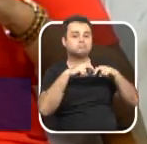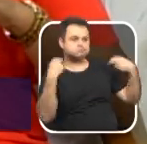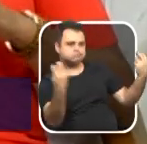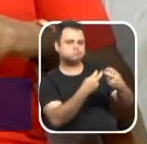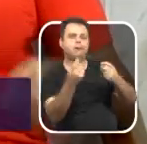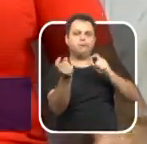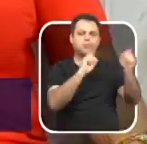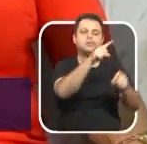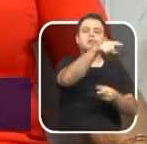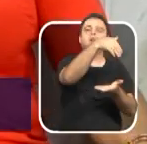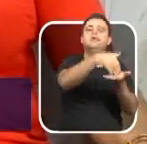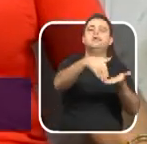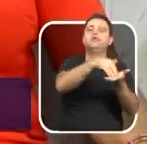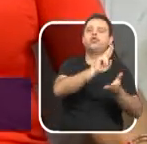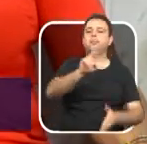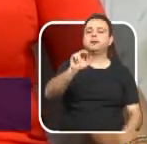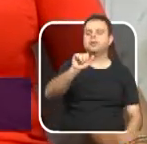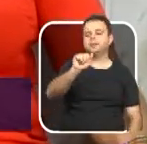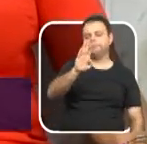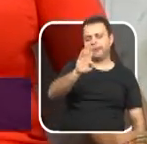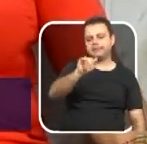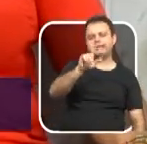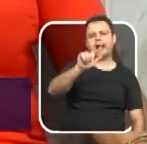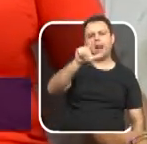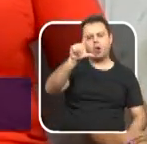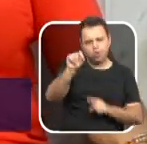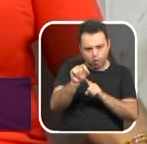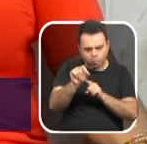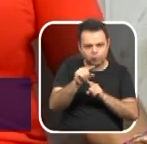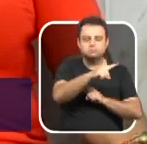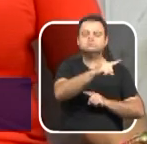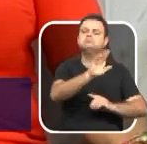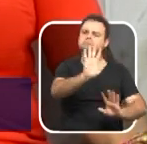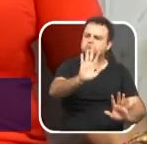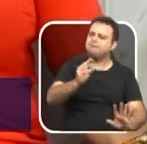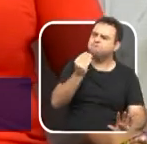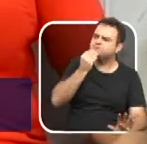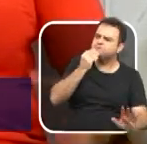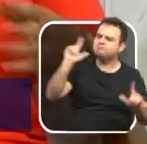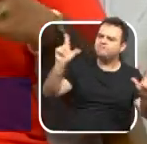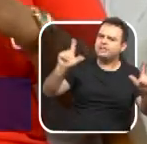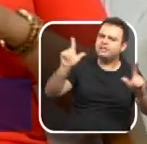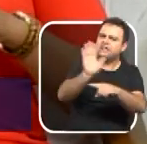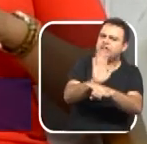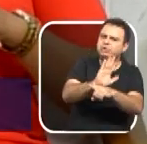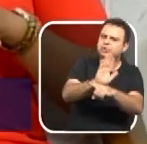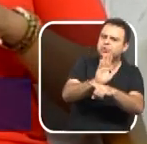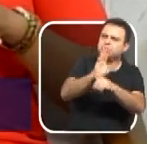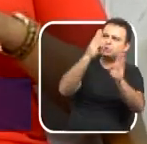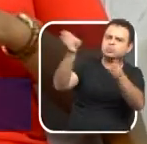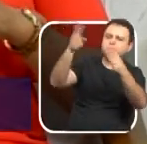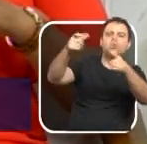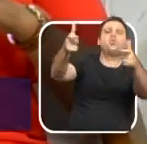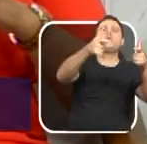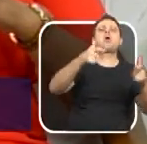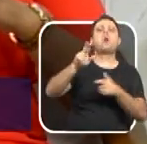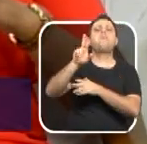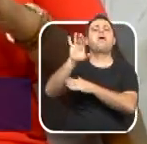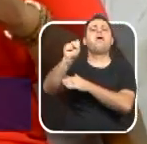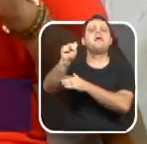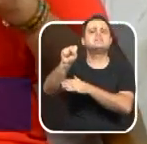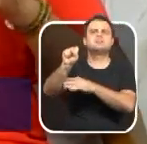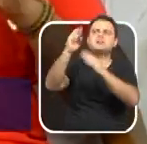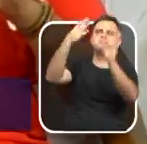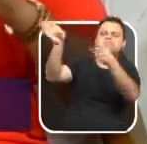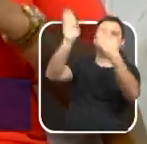UBS. E aí eu quero deixar um abraço especial para as meninas da ANEL, que prontamente gravaram um vídeo, né, para